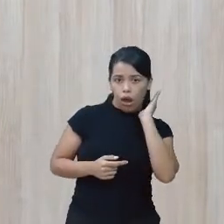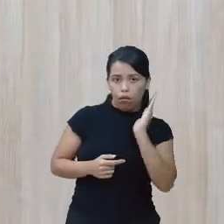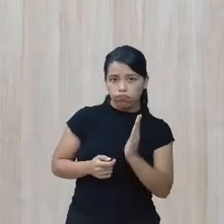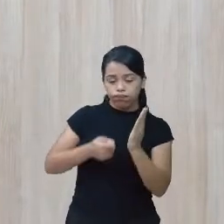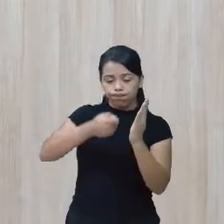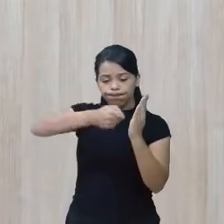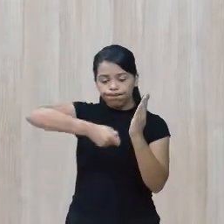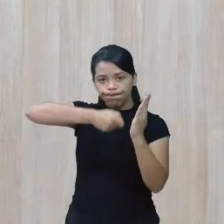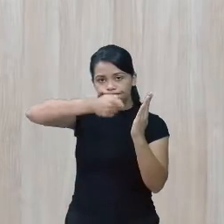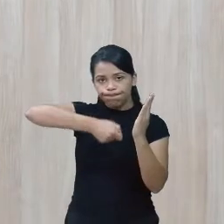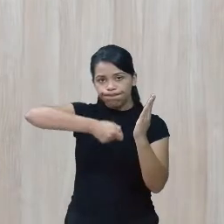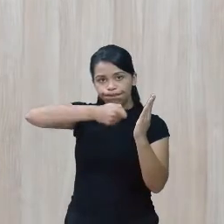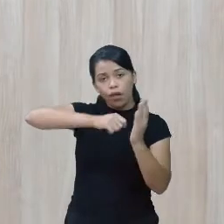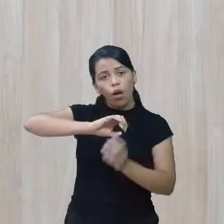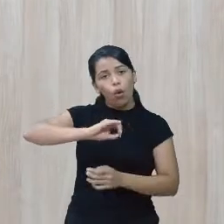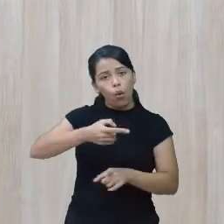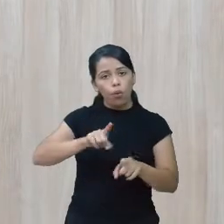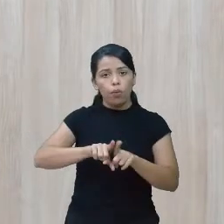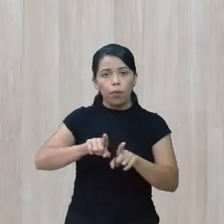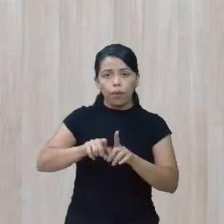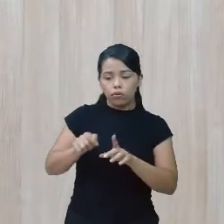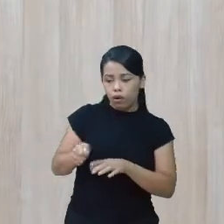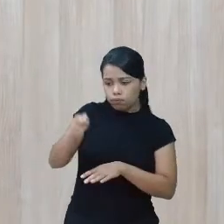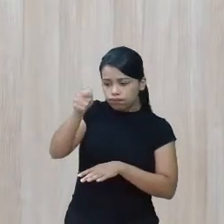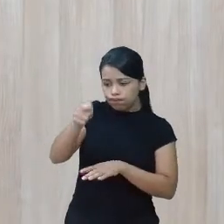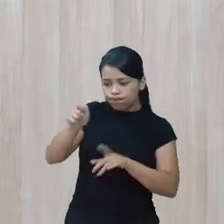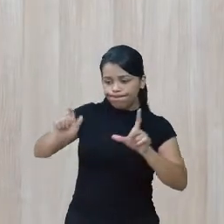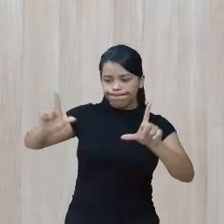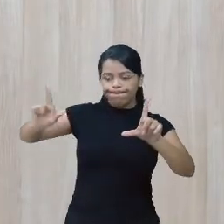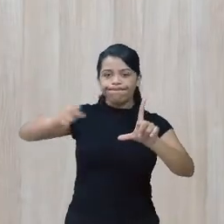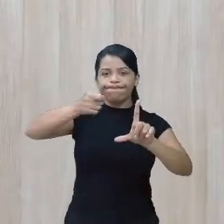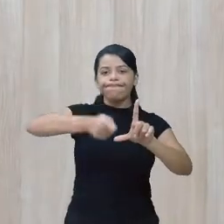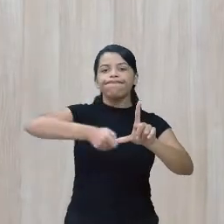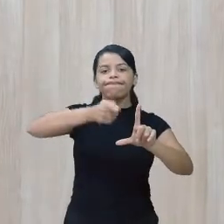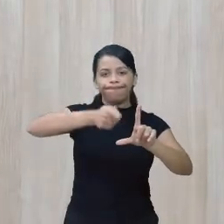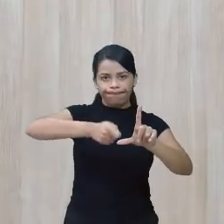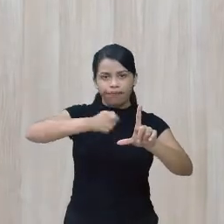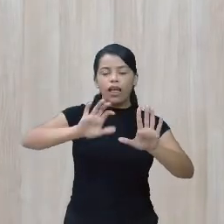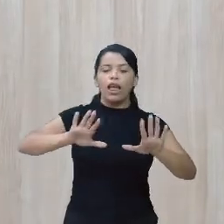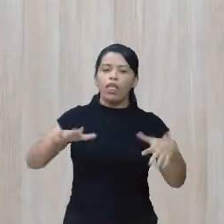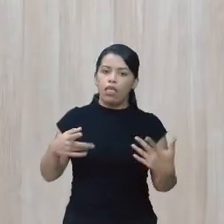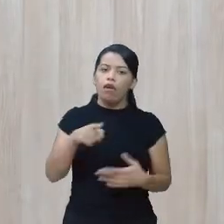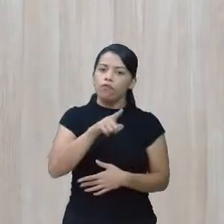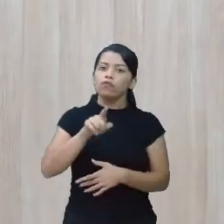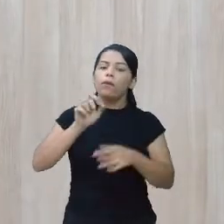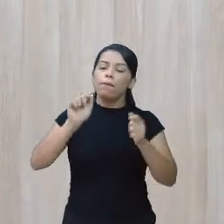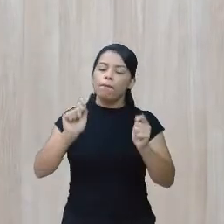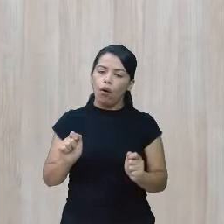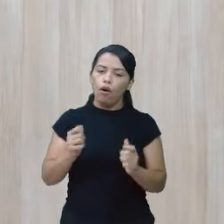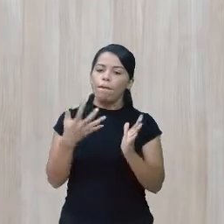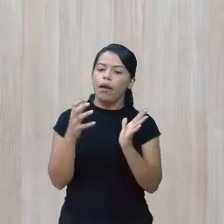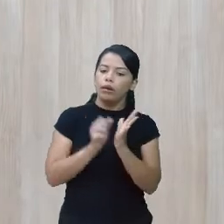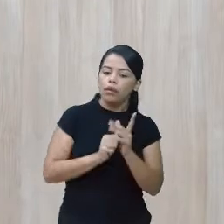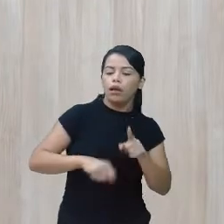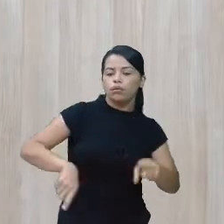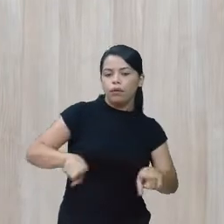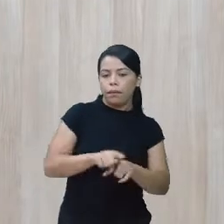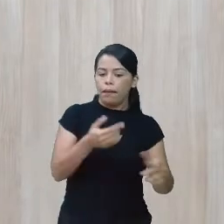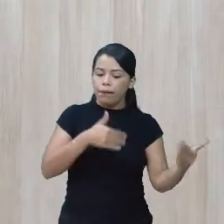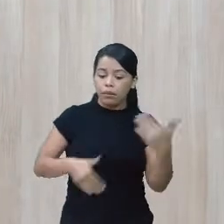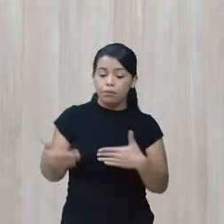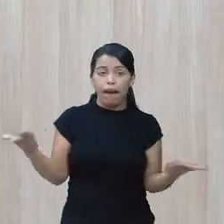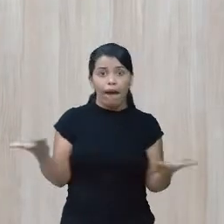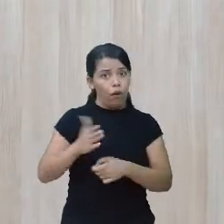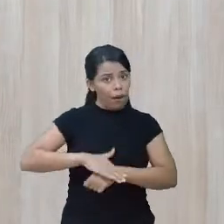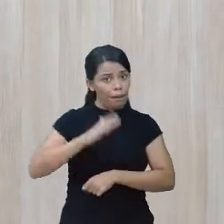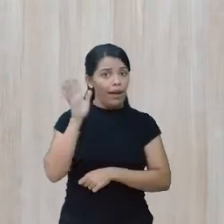QR Code, tá? A gente já está aí na tela. Então, vamos baixar, vamos participar, né? Vai ser muito mais legal agora,